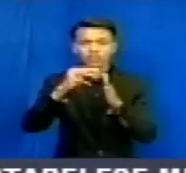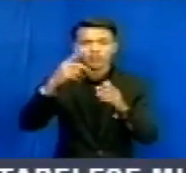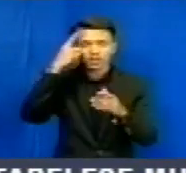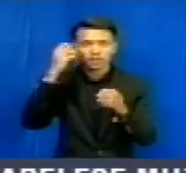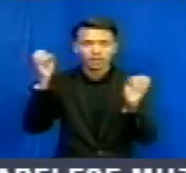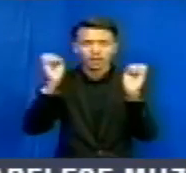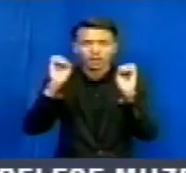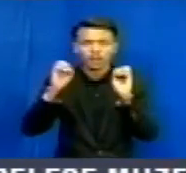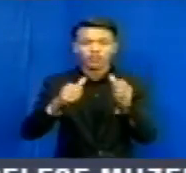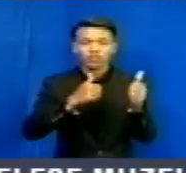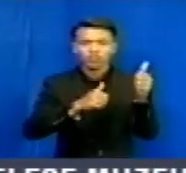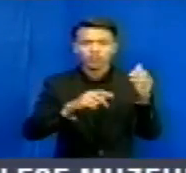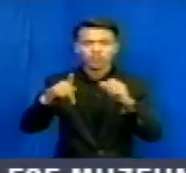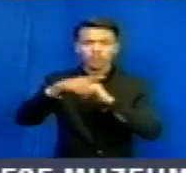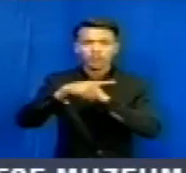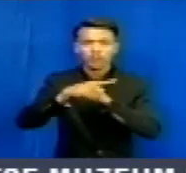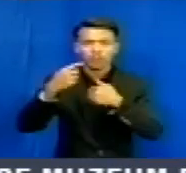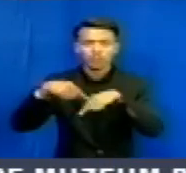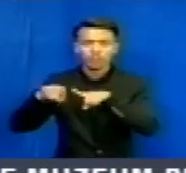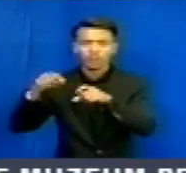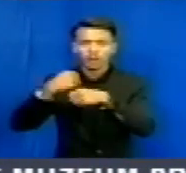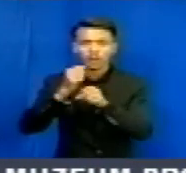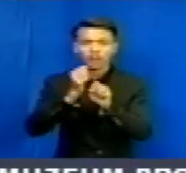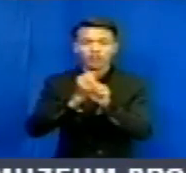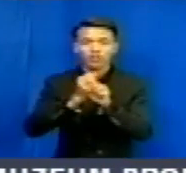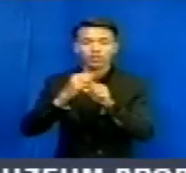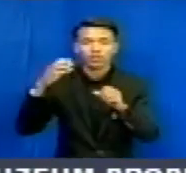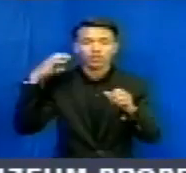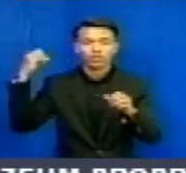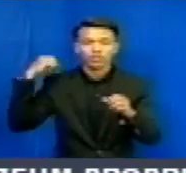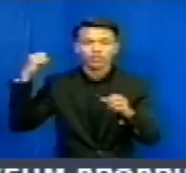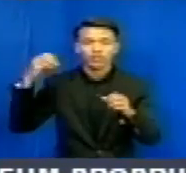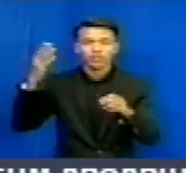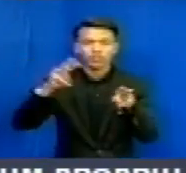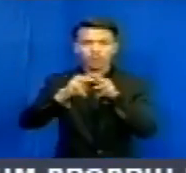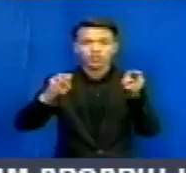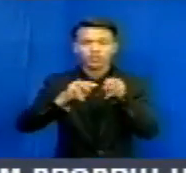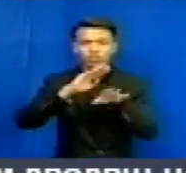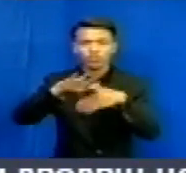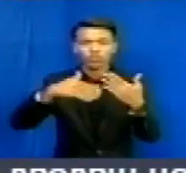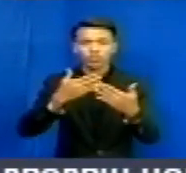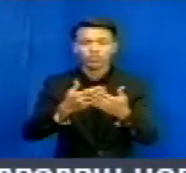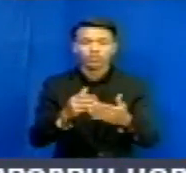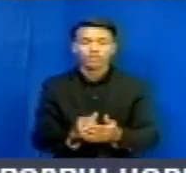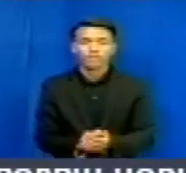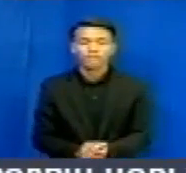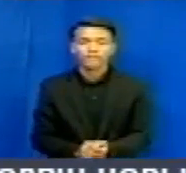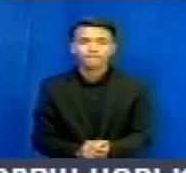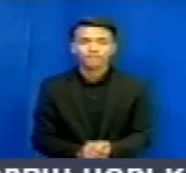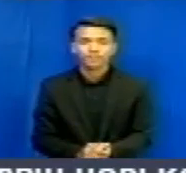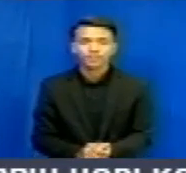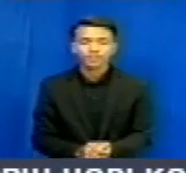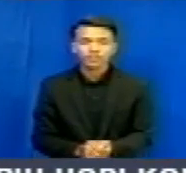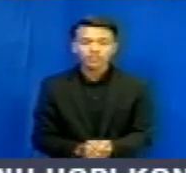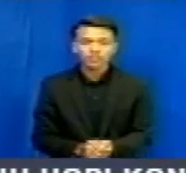lá a capacidade atu lautuir partido ir ba halu comício e a município todo. Aune ir nema que buat nebek itu